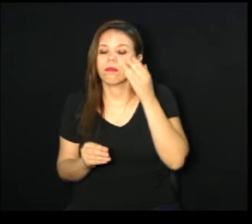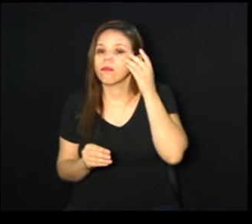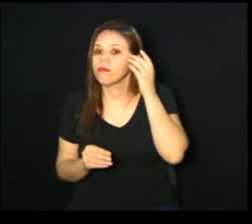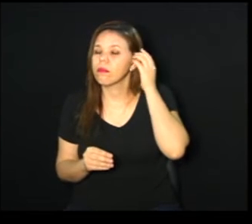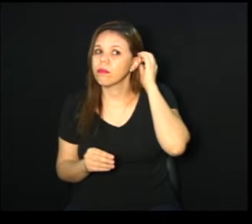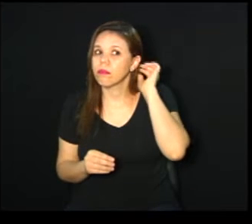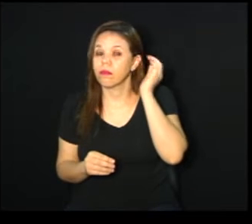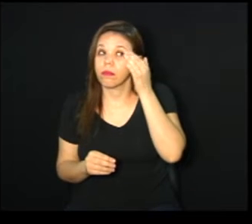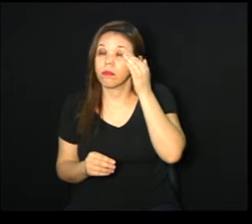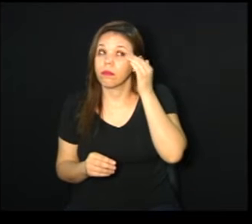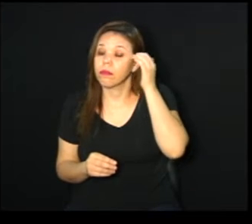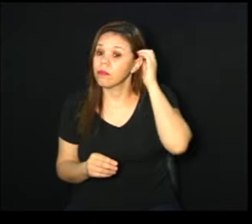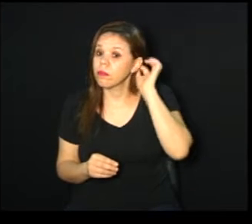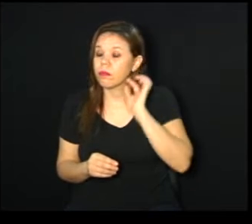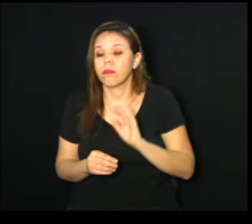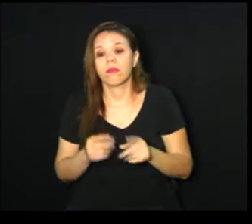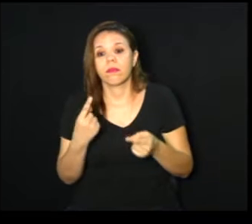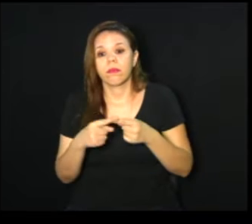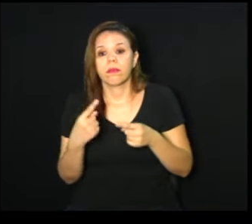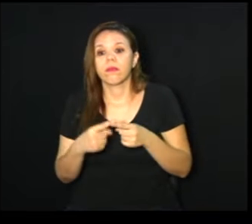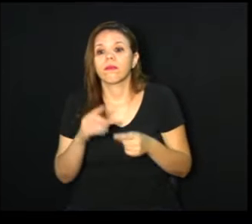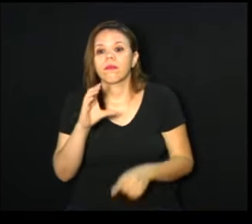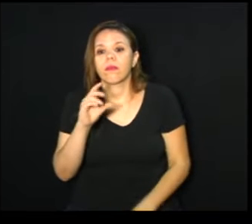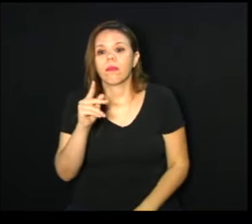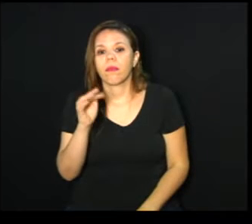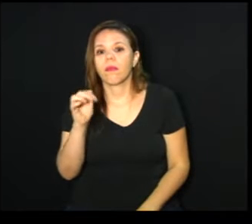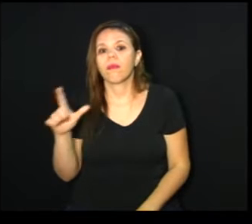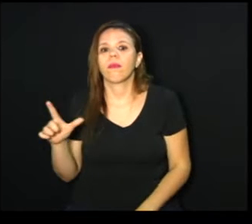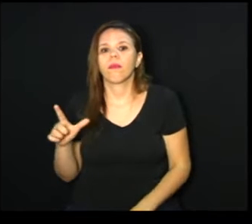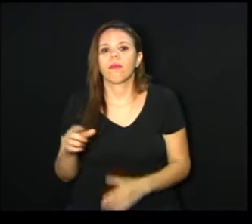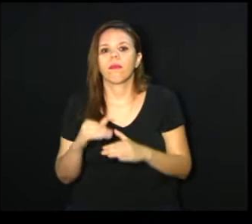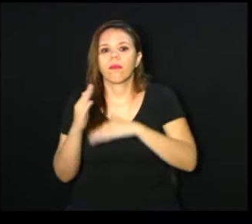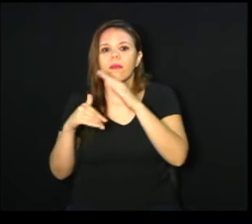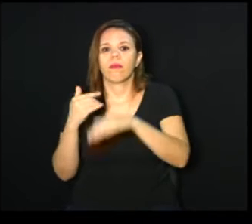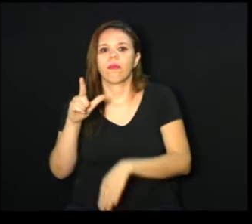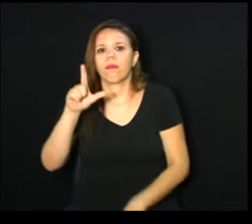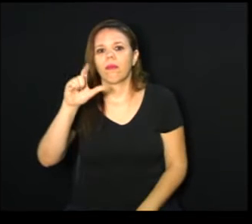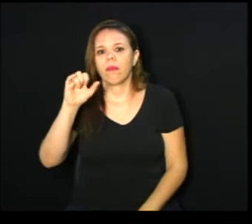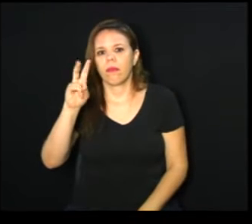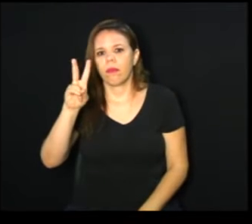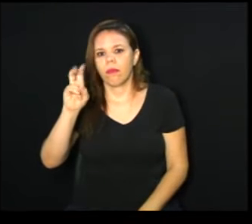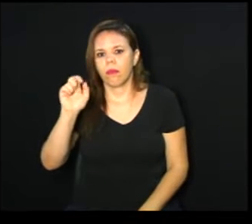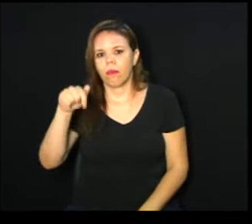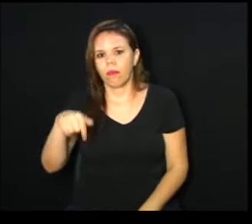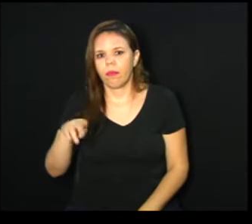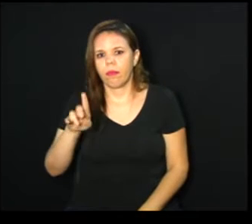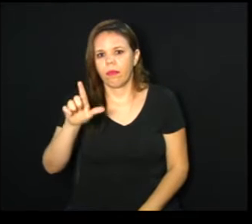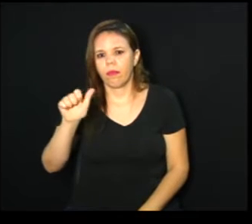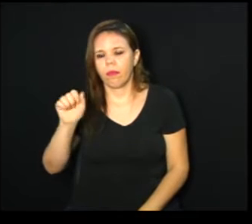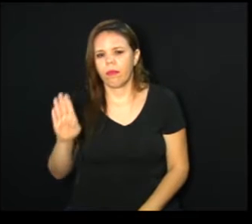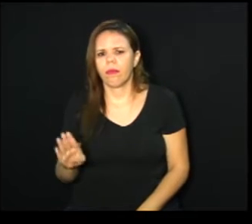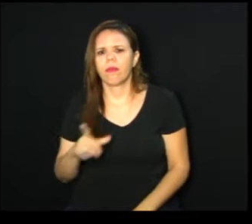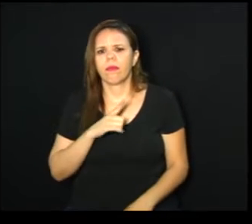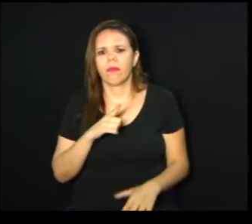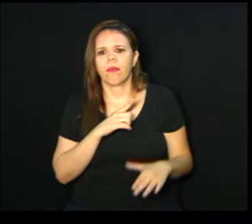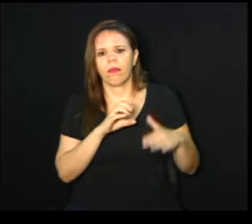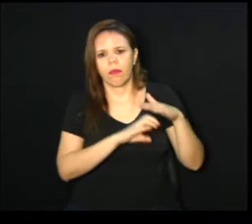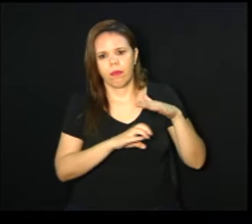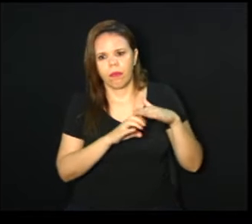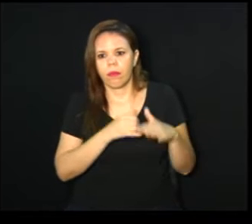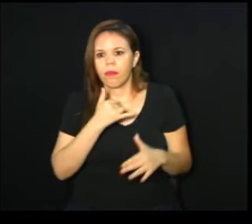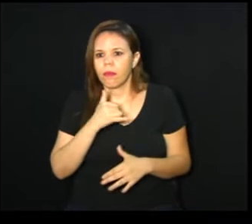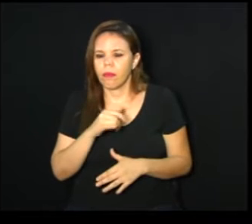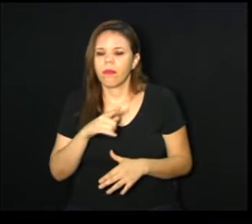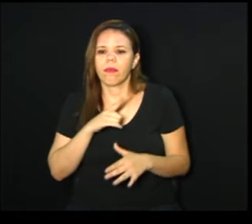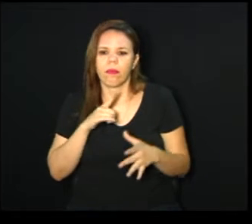a CPFL desenvolveu um Living Lab? Por que um Living Lab? Basicamente, a concessionária de energia, ela tem os seus parceiros, muitas vezes entidades